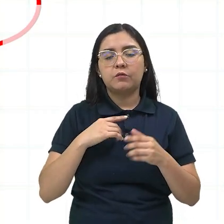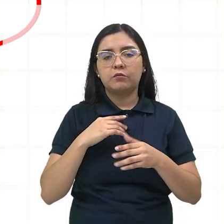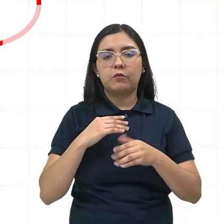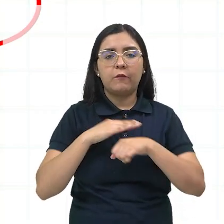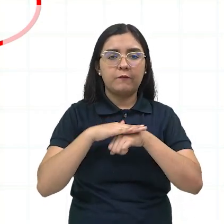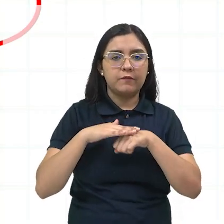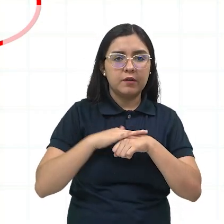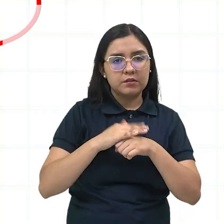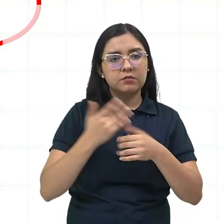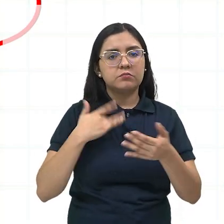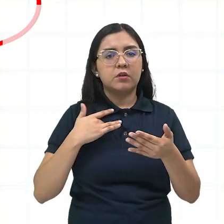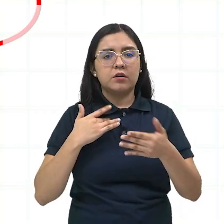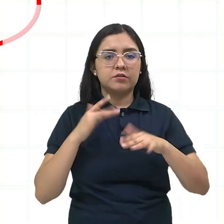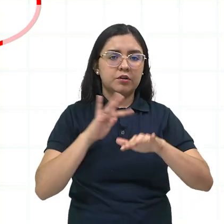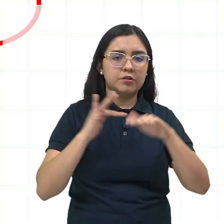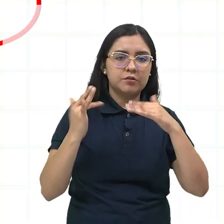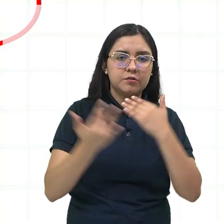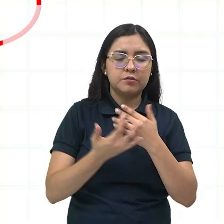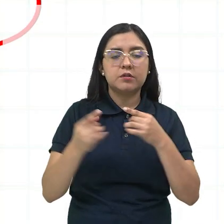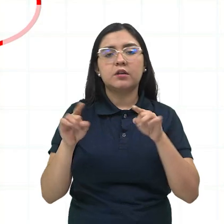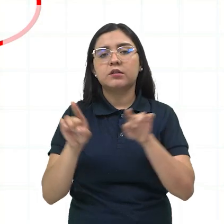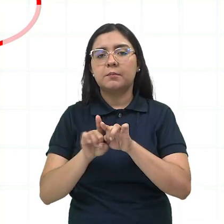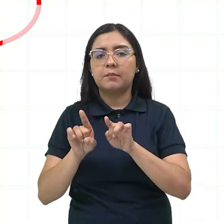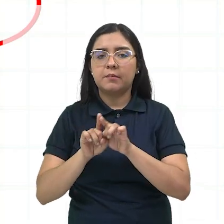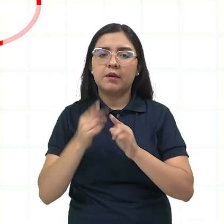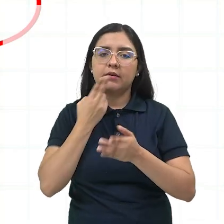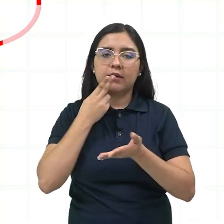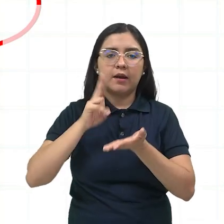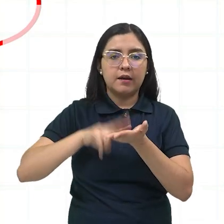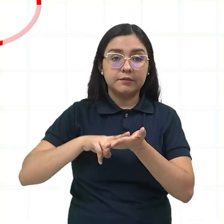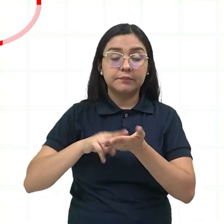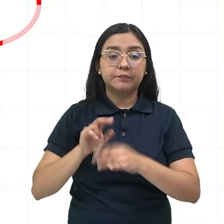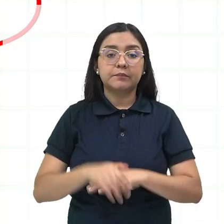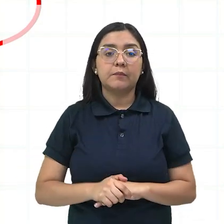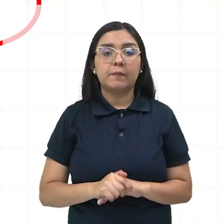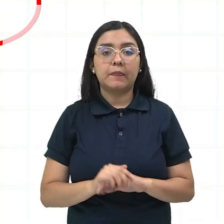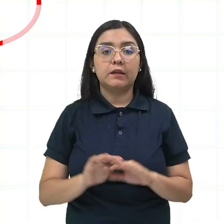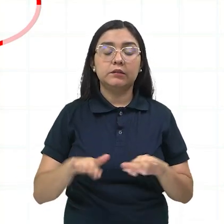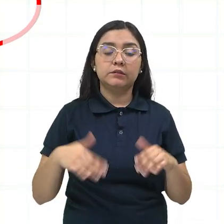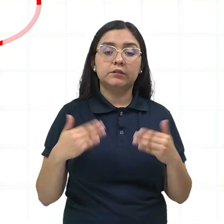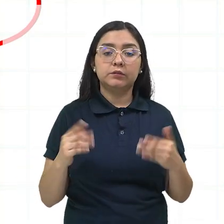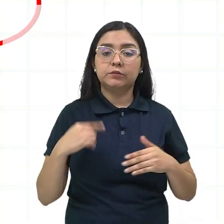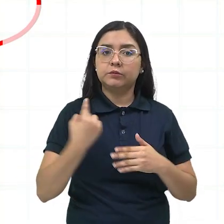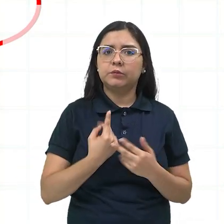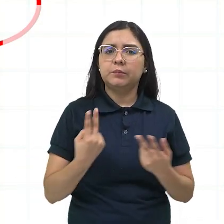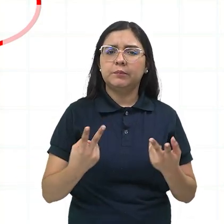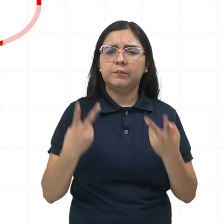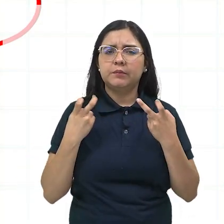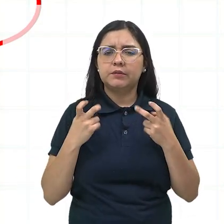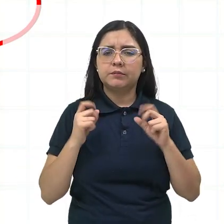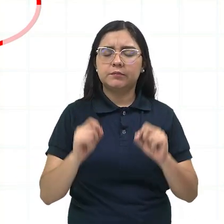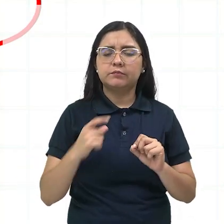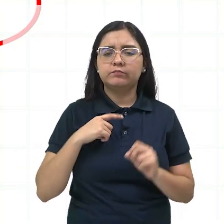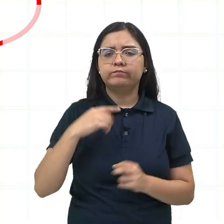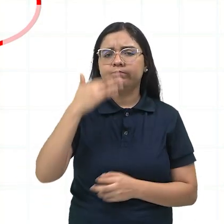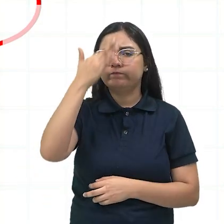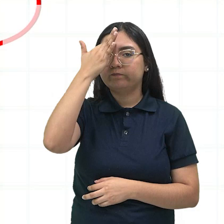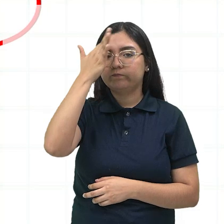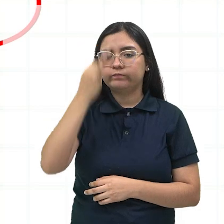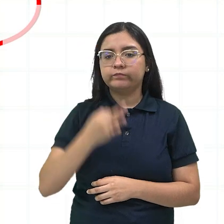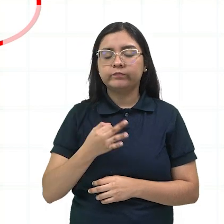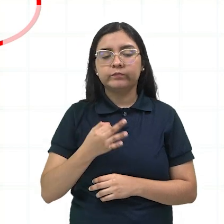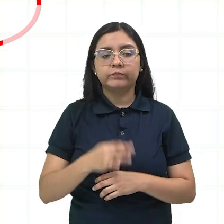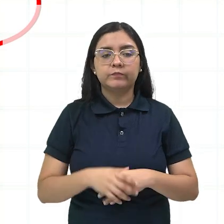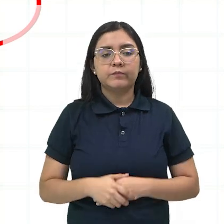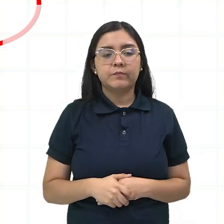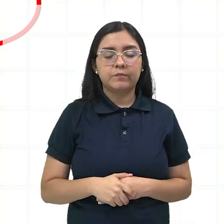digitalmente quanto por meio de cartas. E então a gente vai perceber que isso nos dá uma compreensão que não é